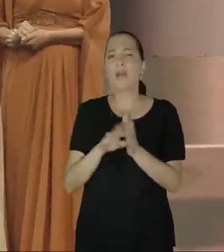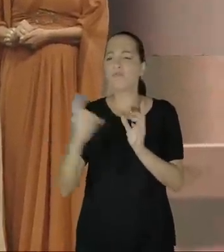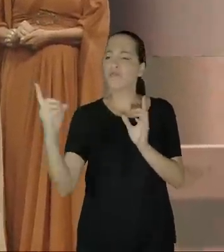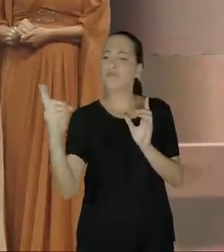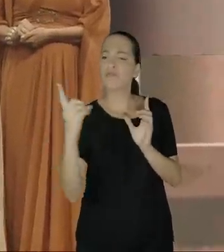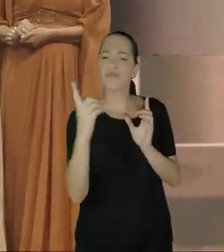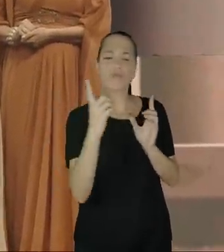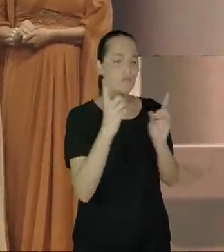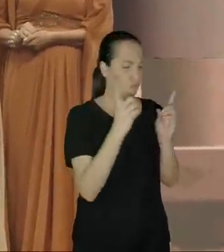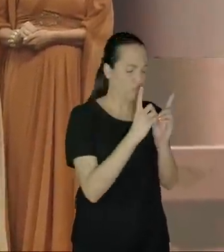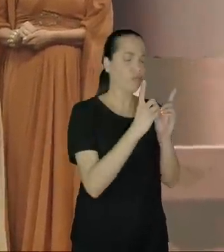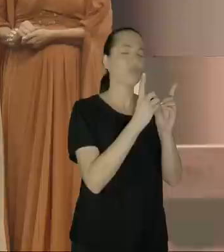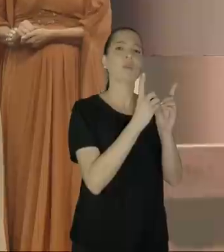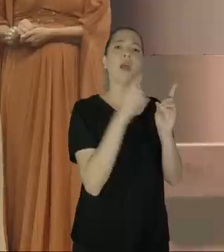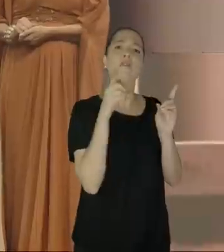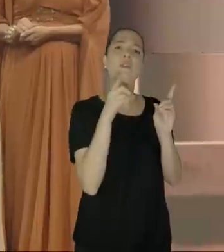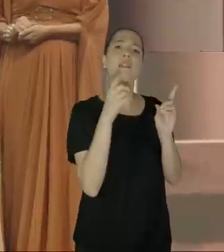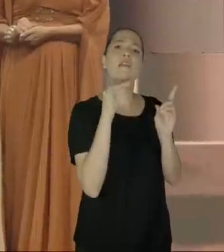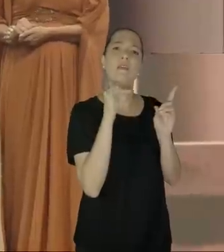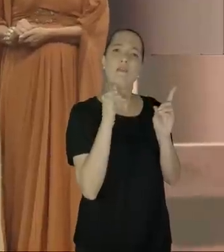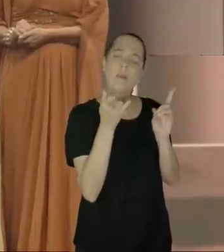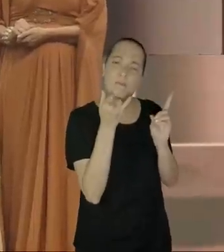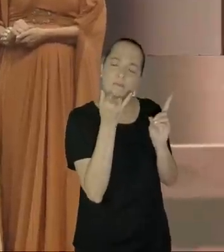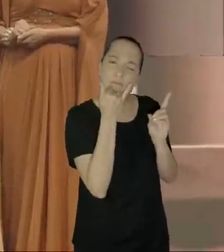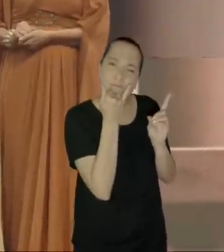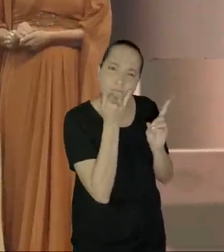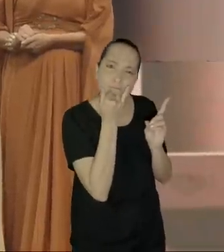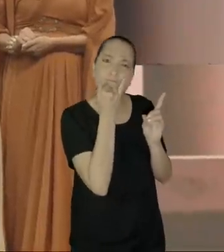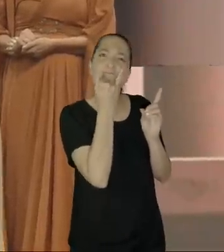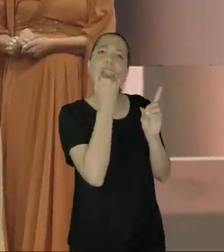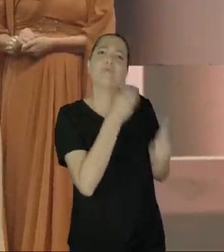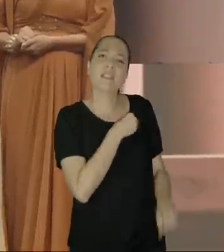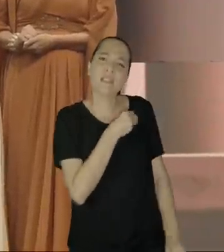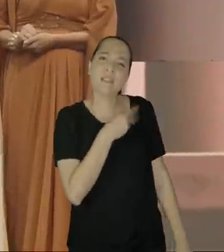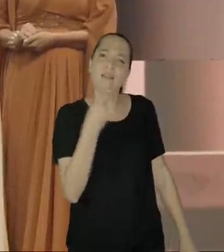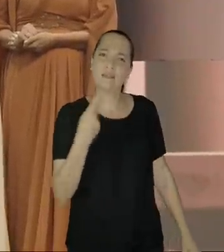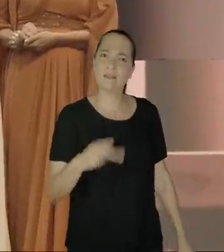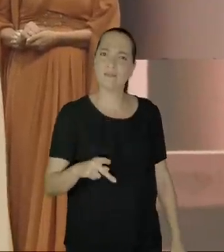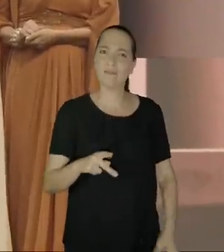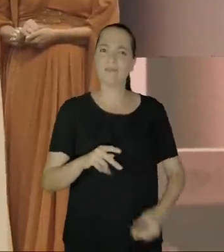vier, peça perdão por seus pecados.